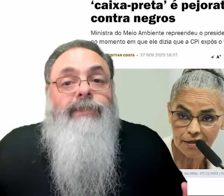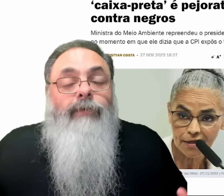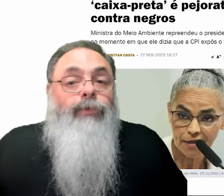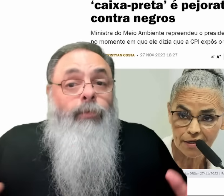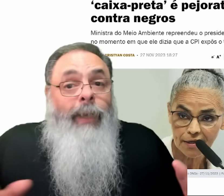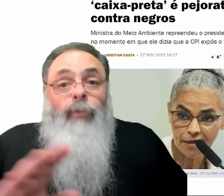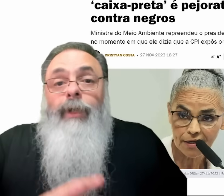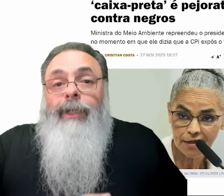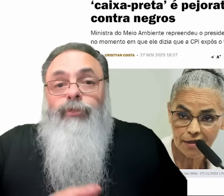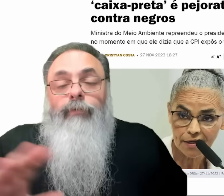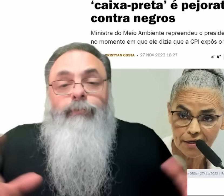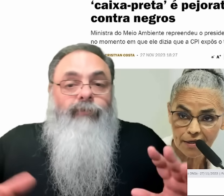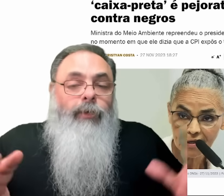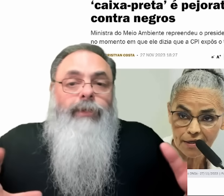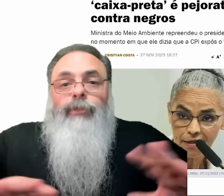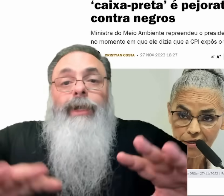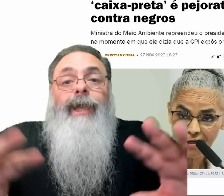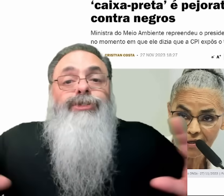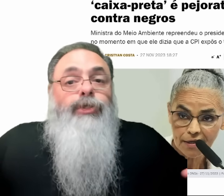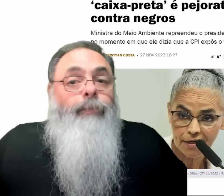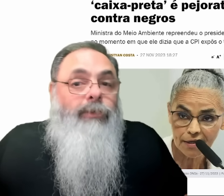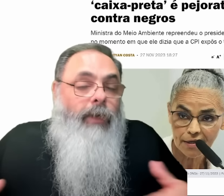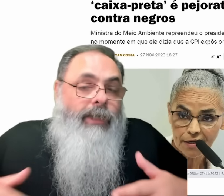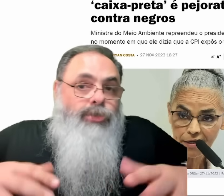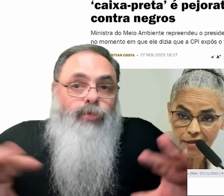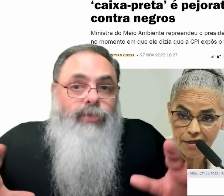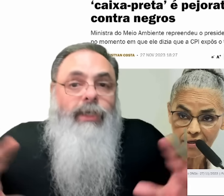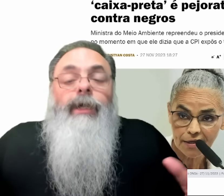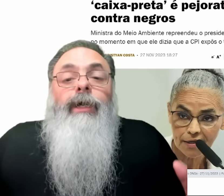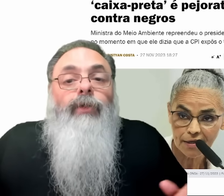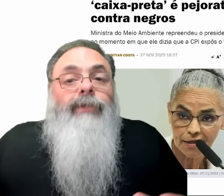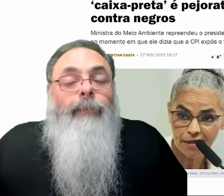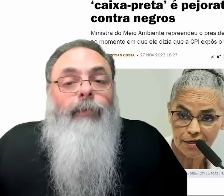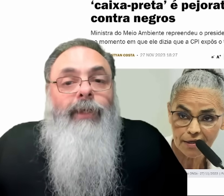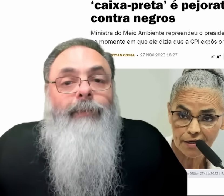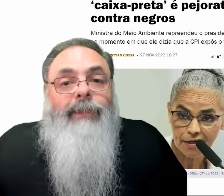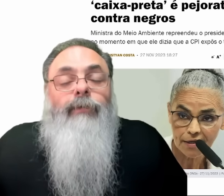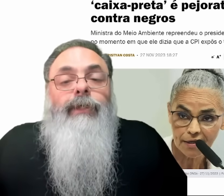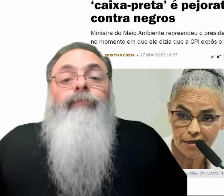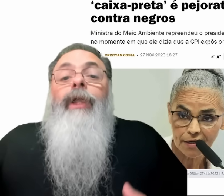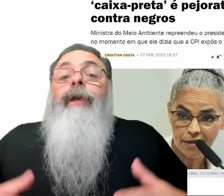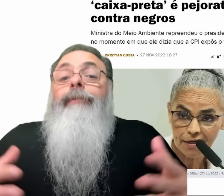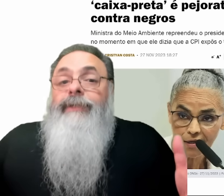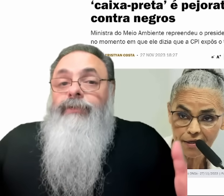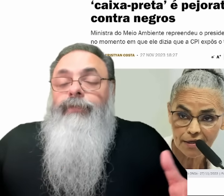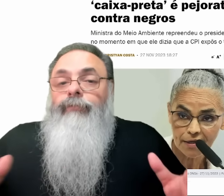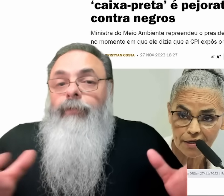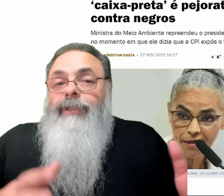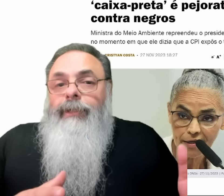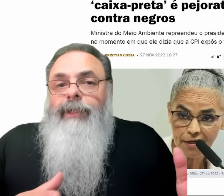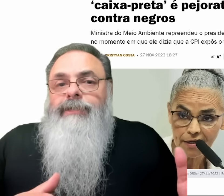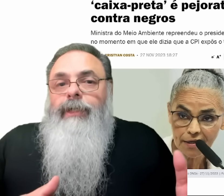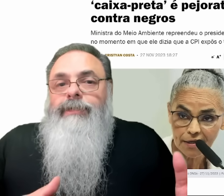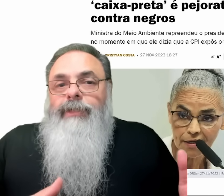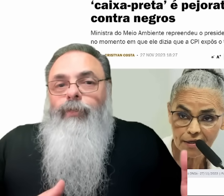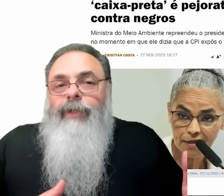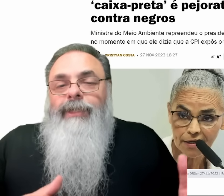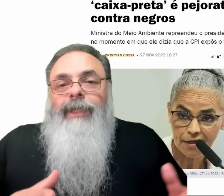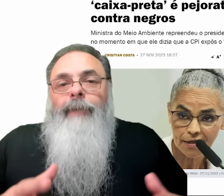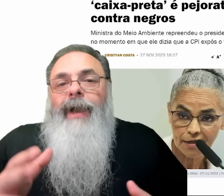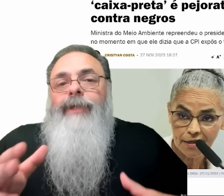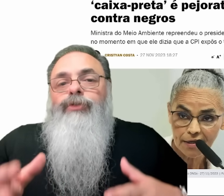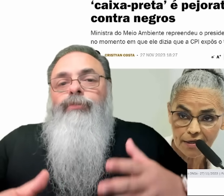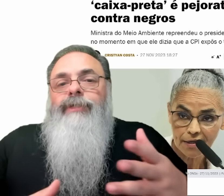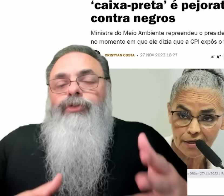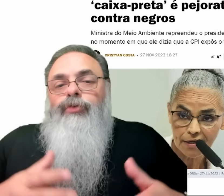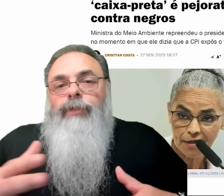ofensiva tudo bem O relator falou não então é caixa de pandora a gente usa não tem problema não né Mas enfim vamos entender esse esse coisa aqui